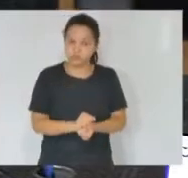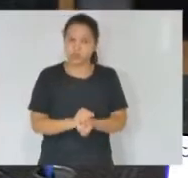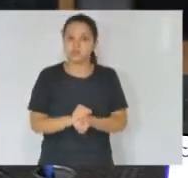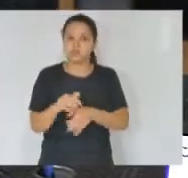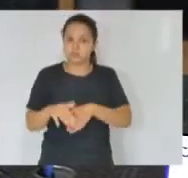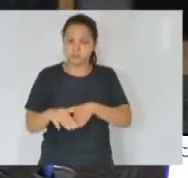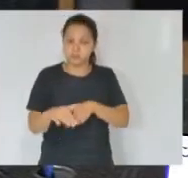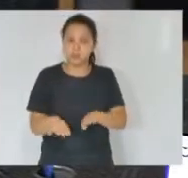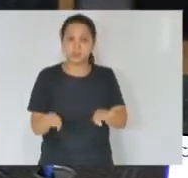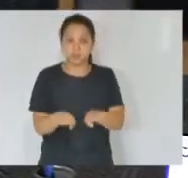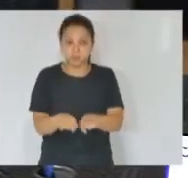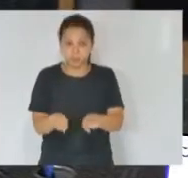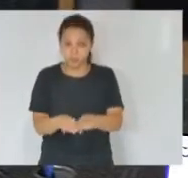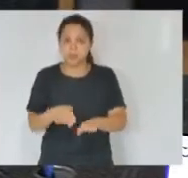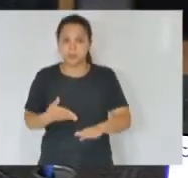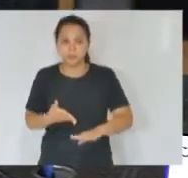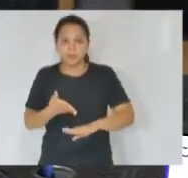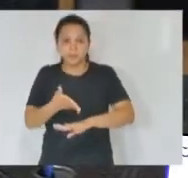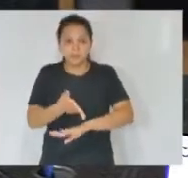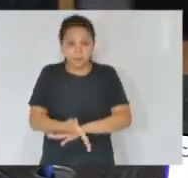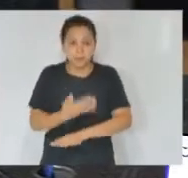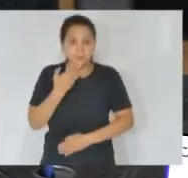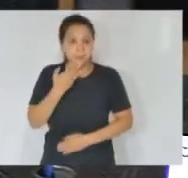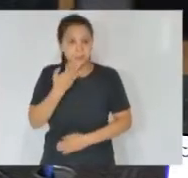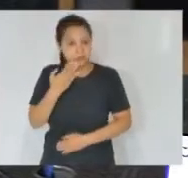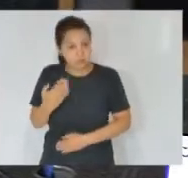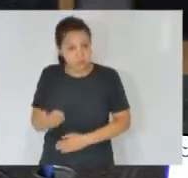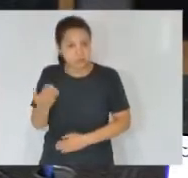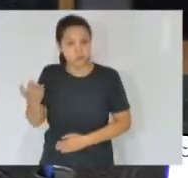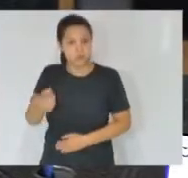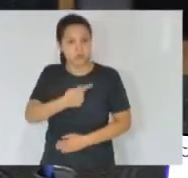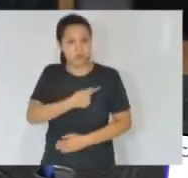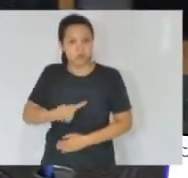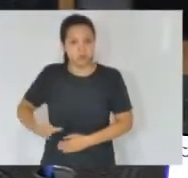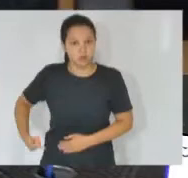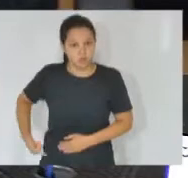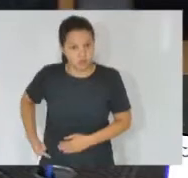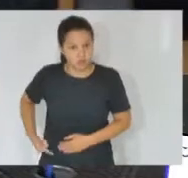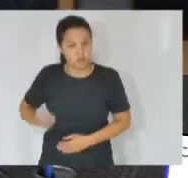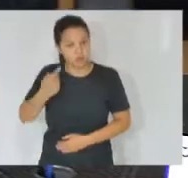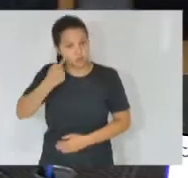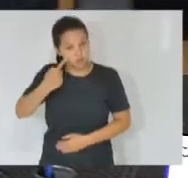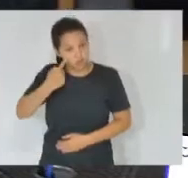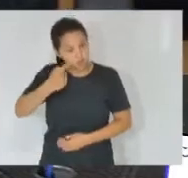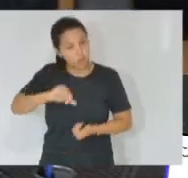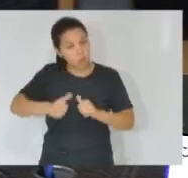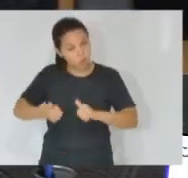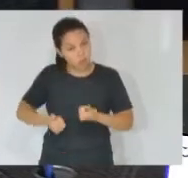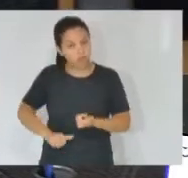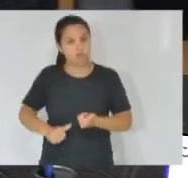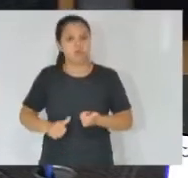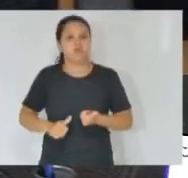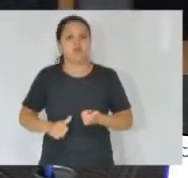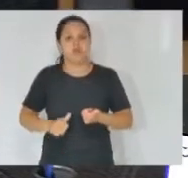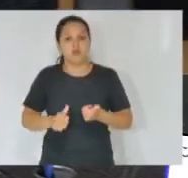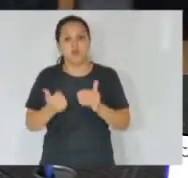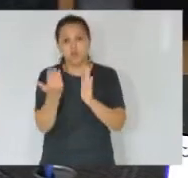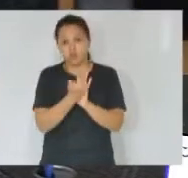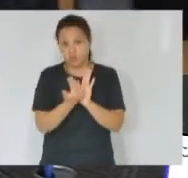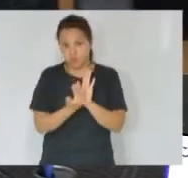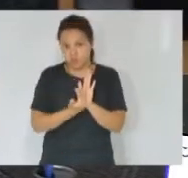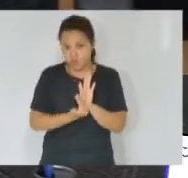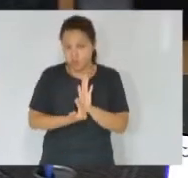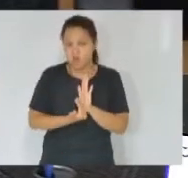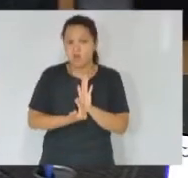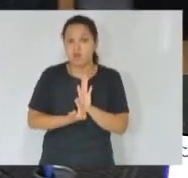também vamos reivindicar junto ao governo que seja revisto os critérios para remuneração da